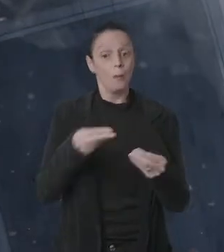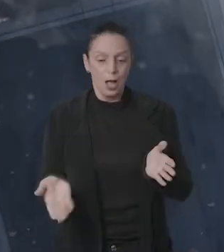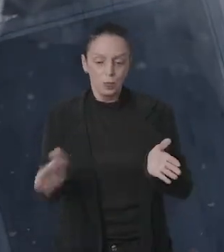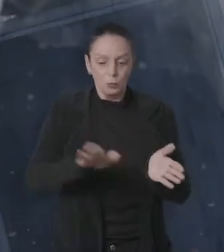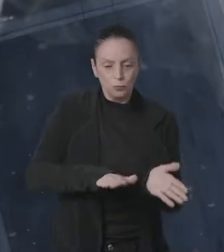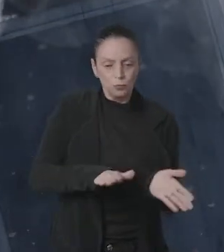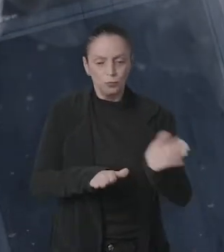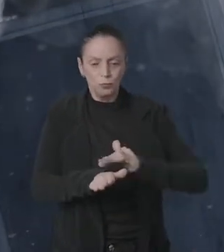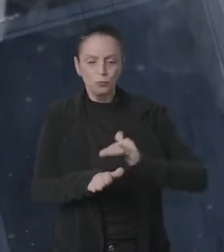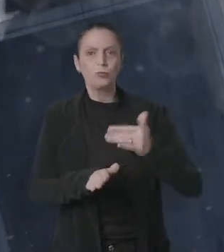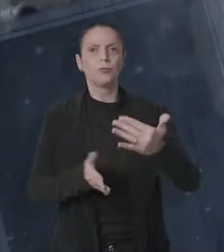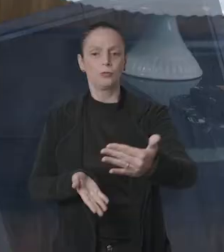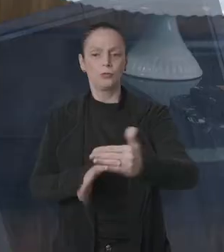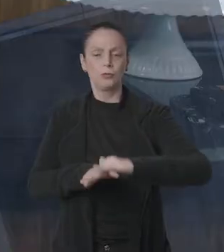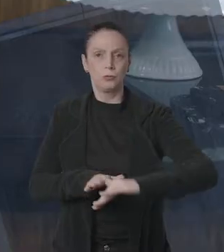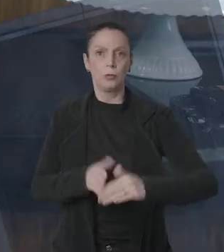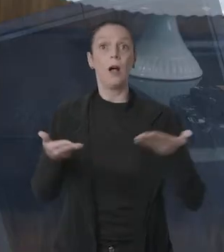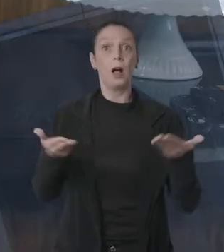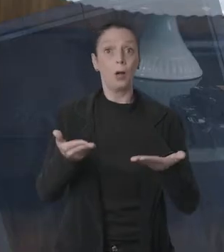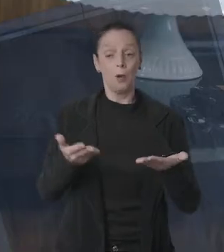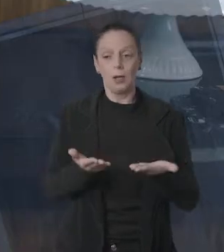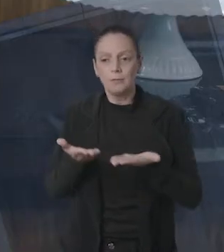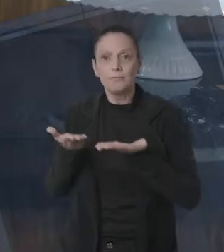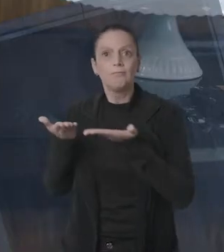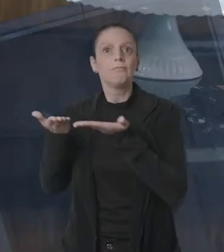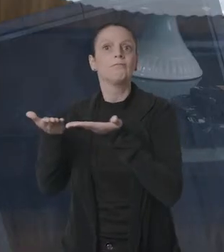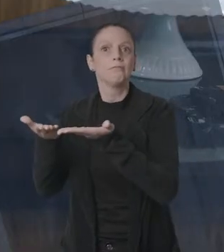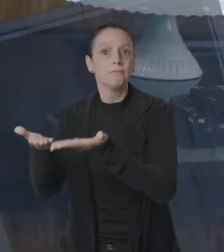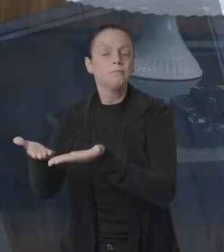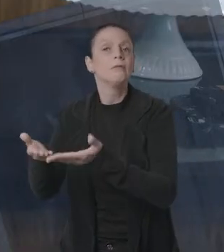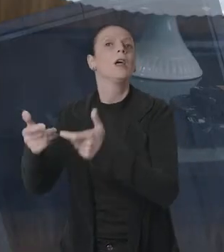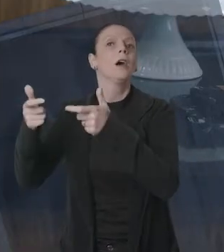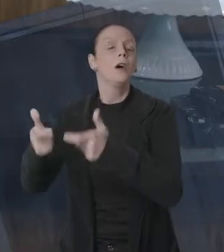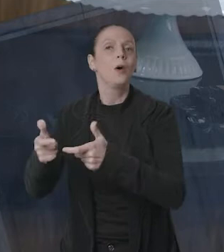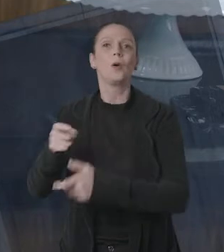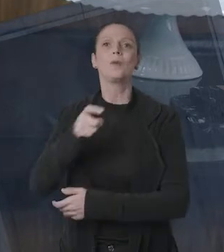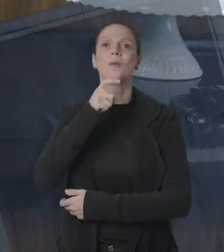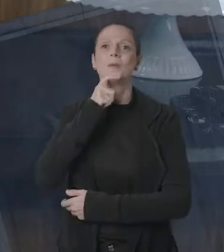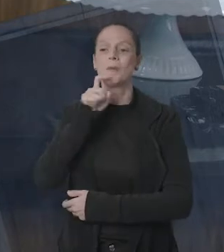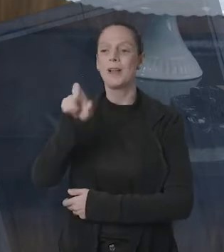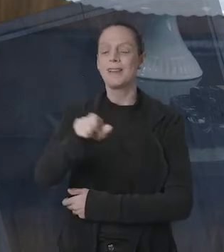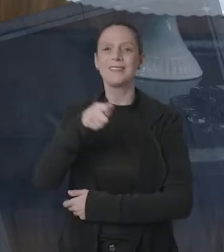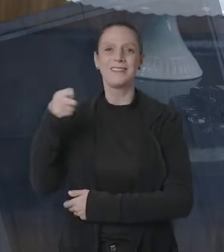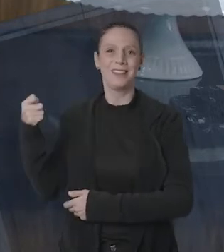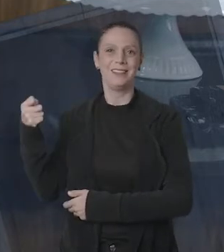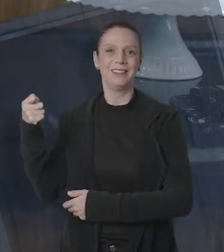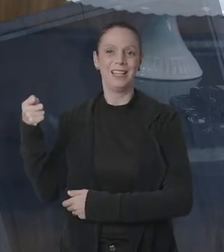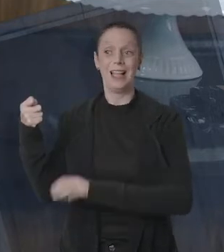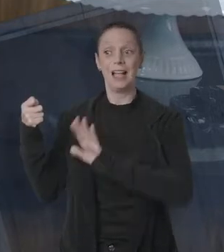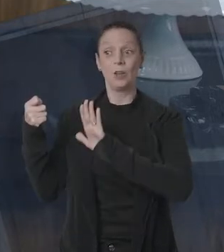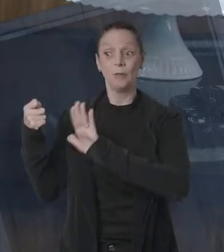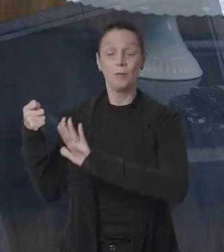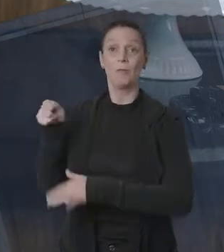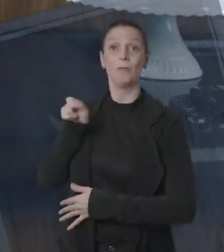bolo e levo ele para gelar. O ideal é que ele fique